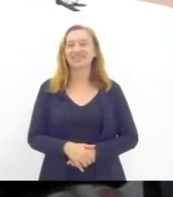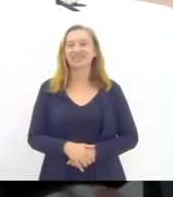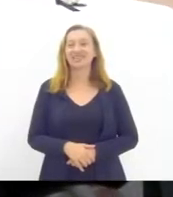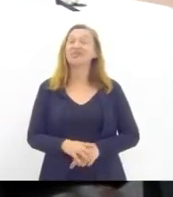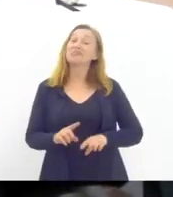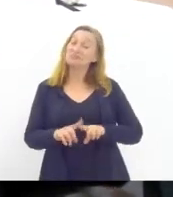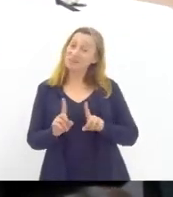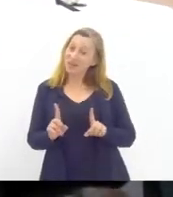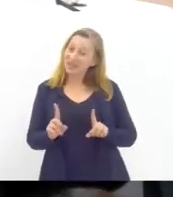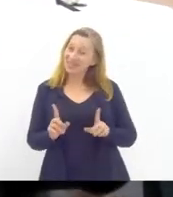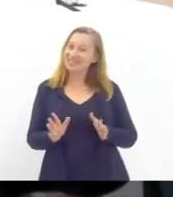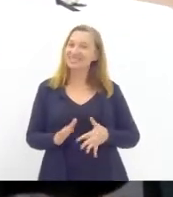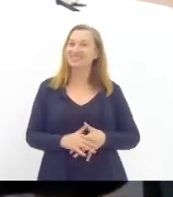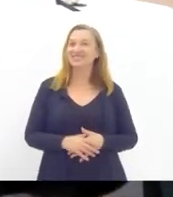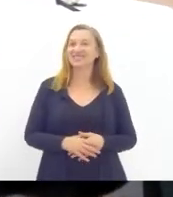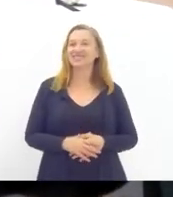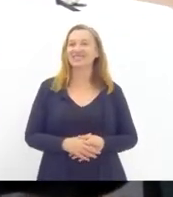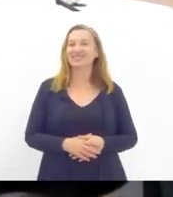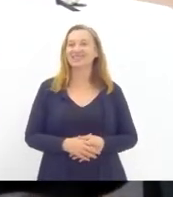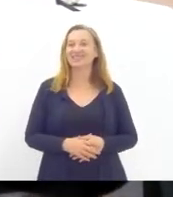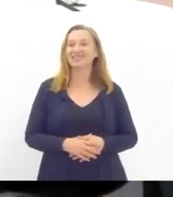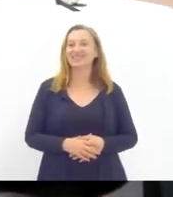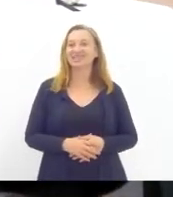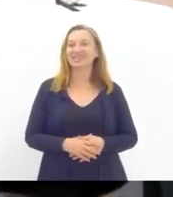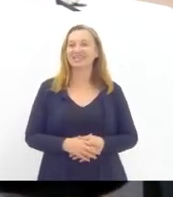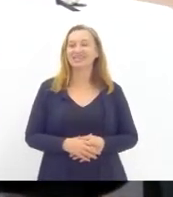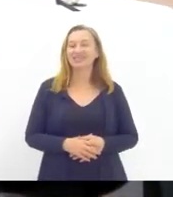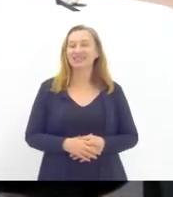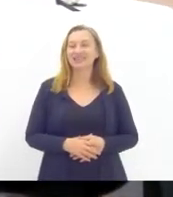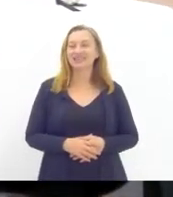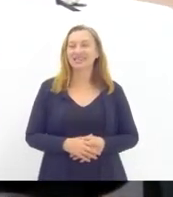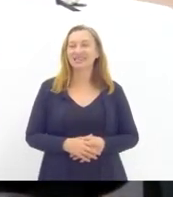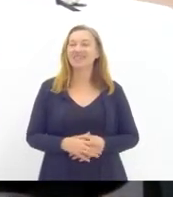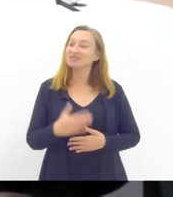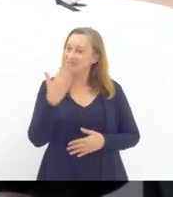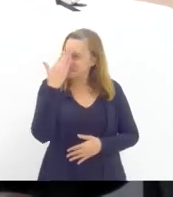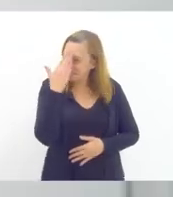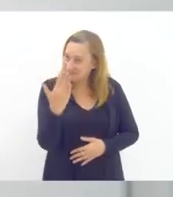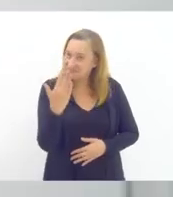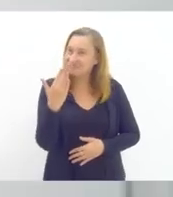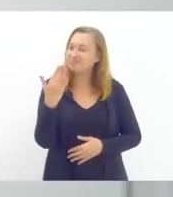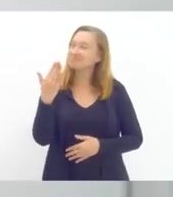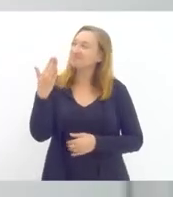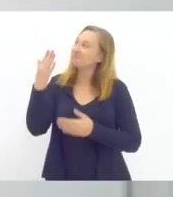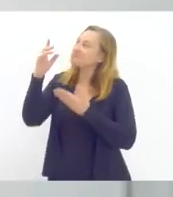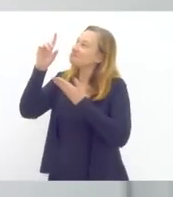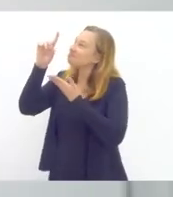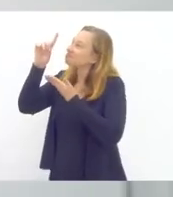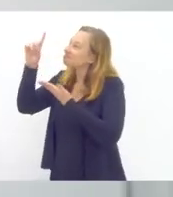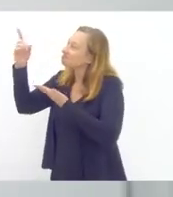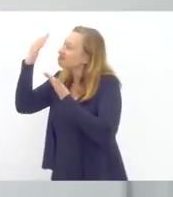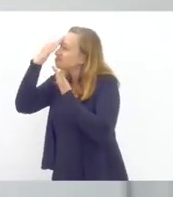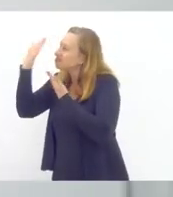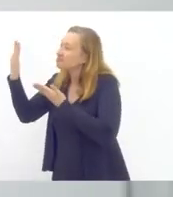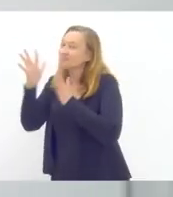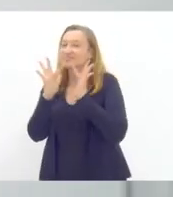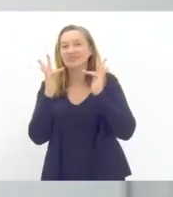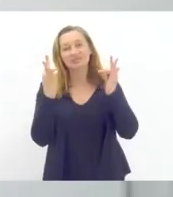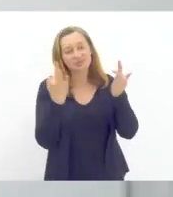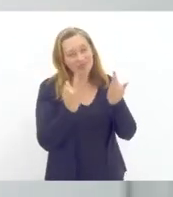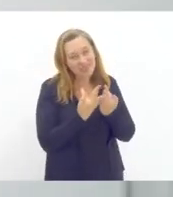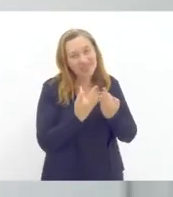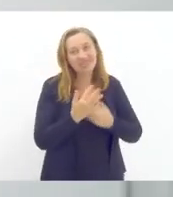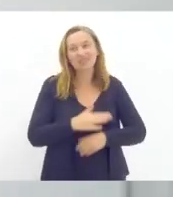mas primeiro é sempre agradecer a Deus agradecer a família